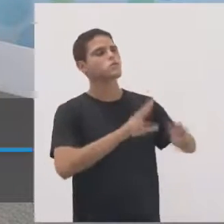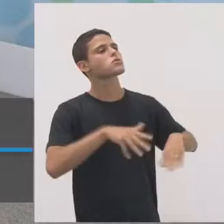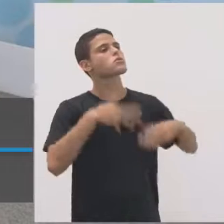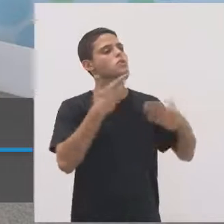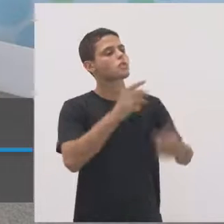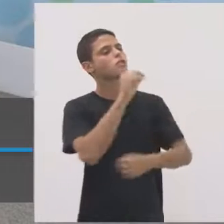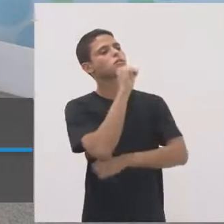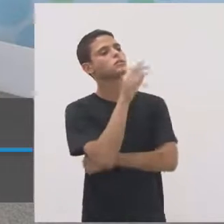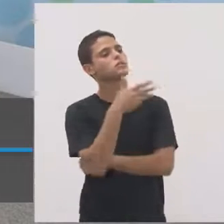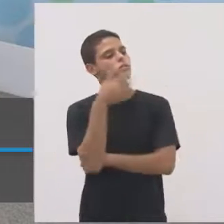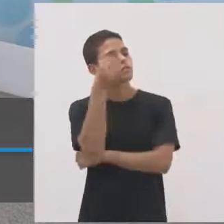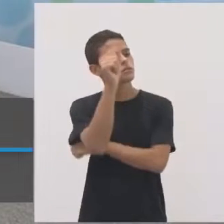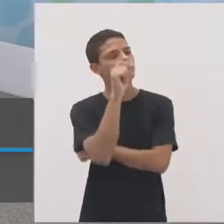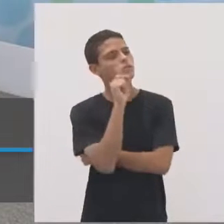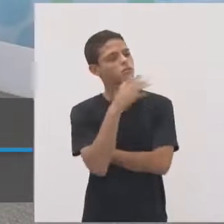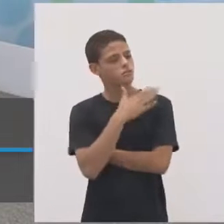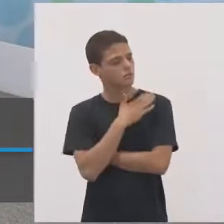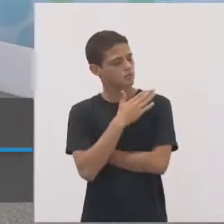sistema operacional,